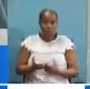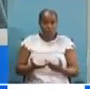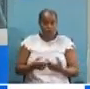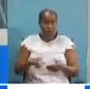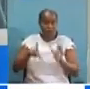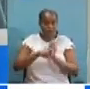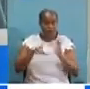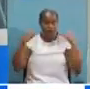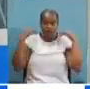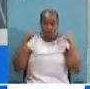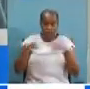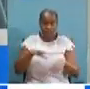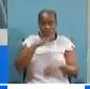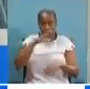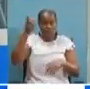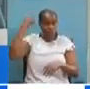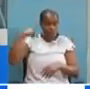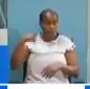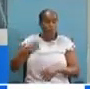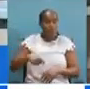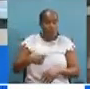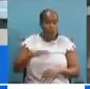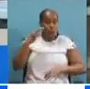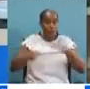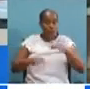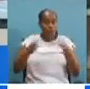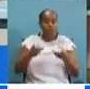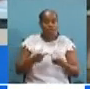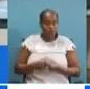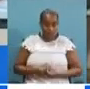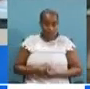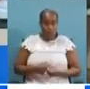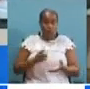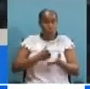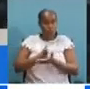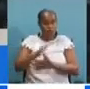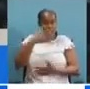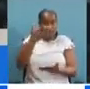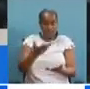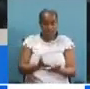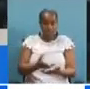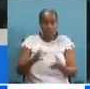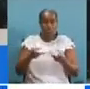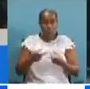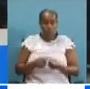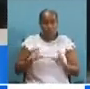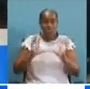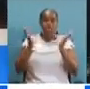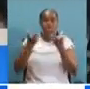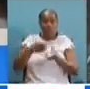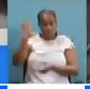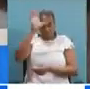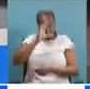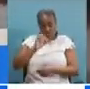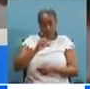legal. Informação avançada ontem pelo presidente do Tribunal de Contas durante a apresentação das contas gerais do